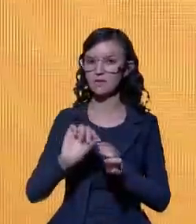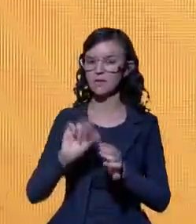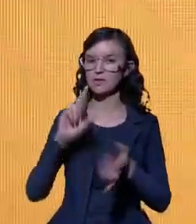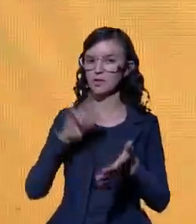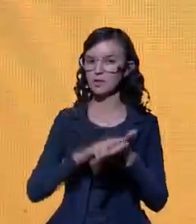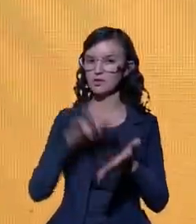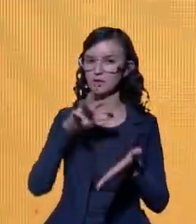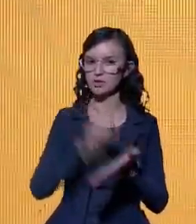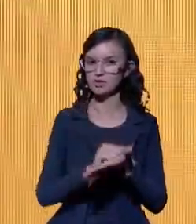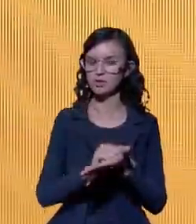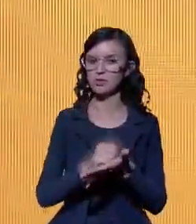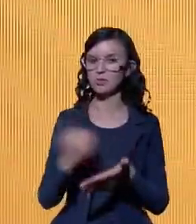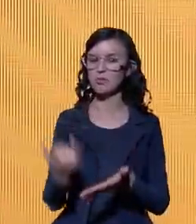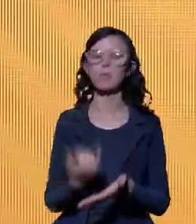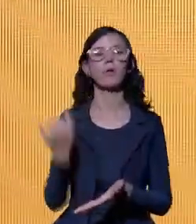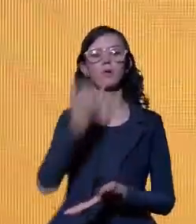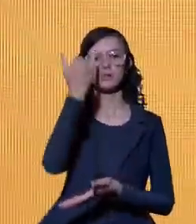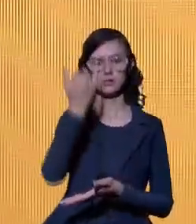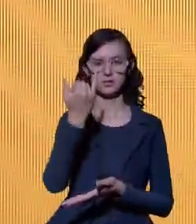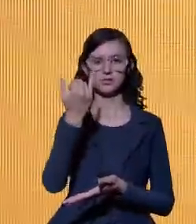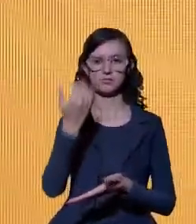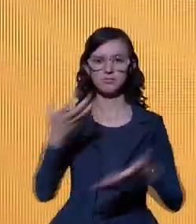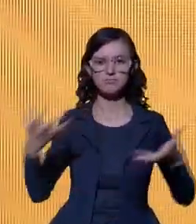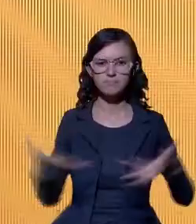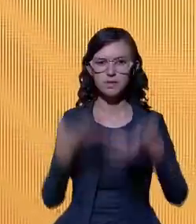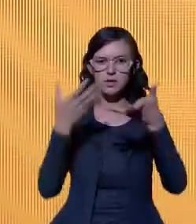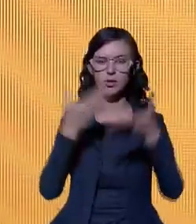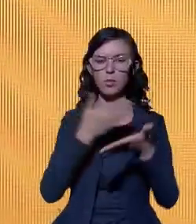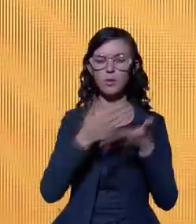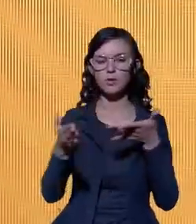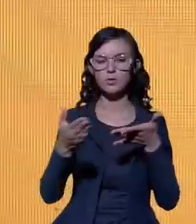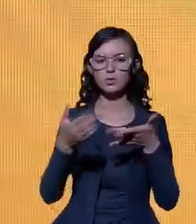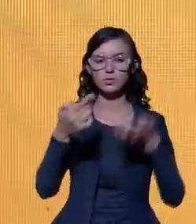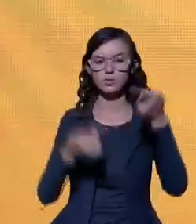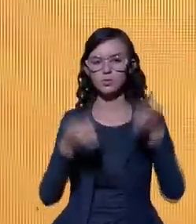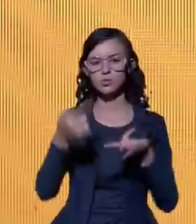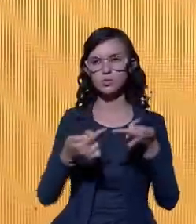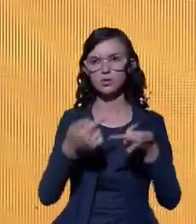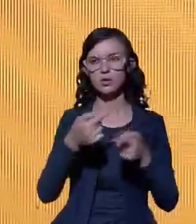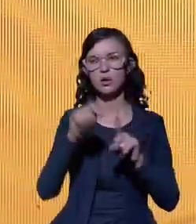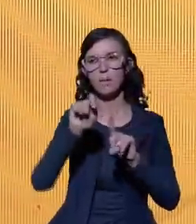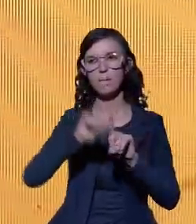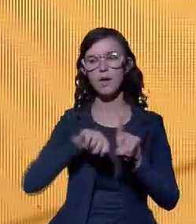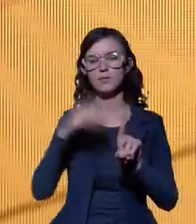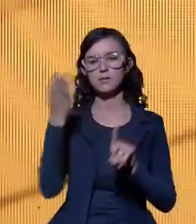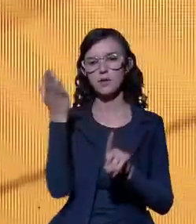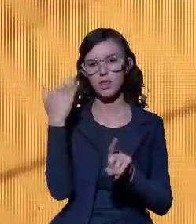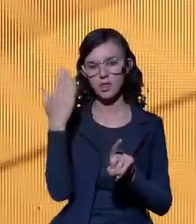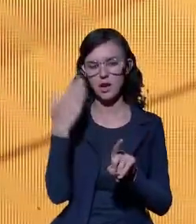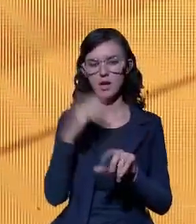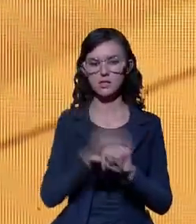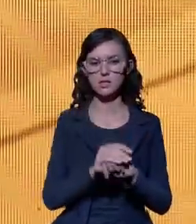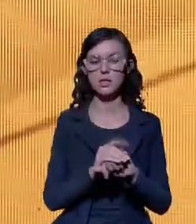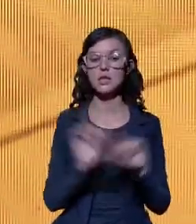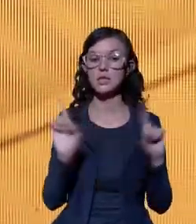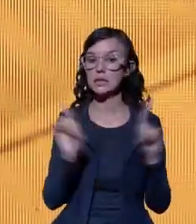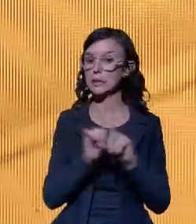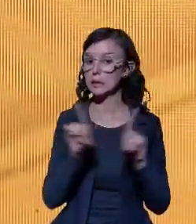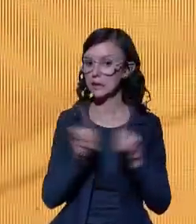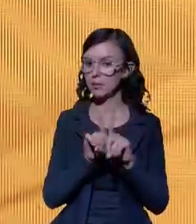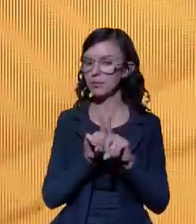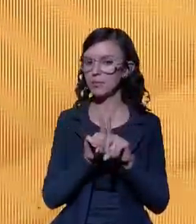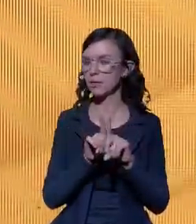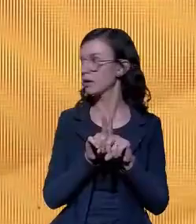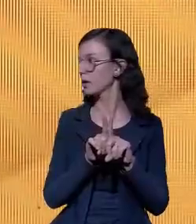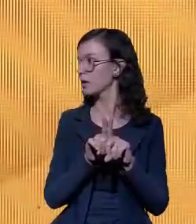importante, essa iniciativa que começou a ser discutida alguns meses atrás, também faz parte